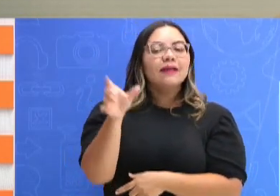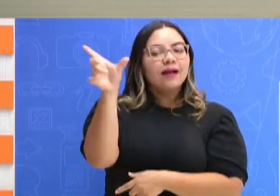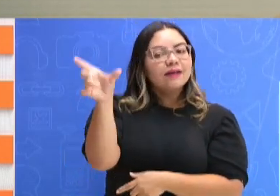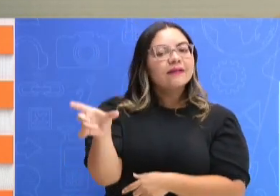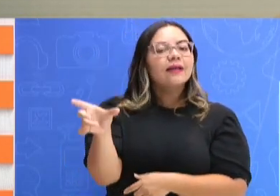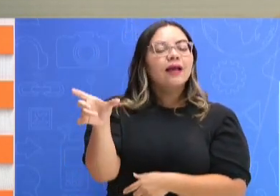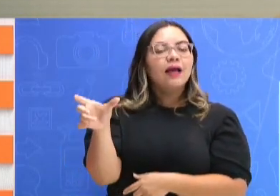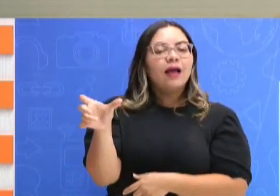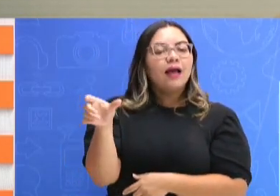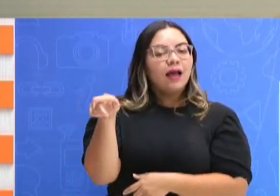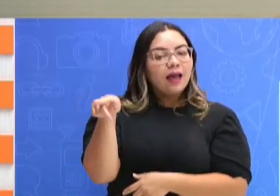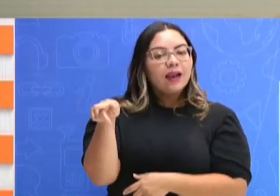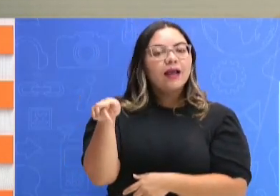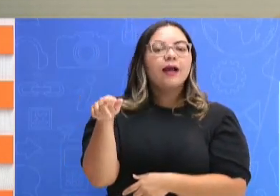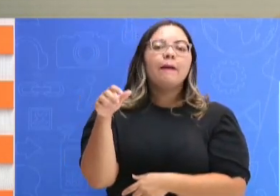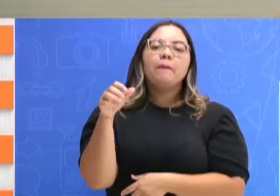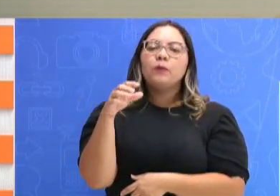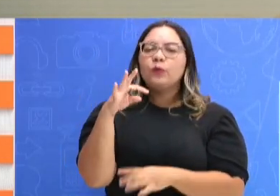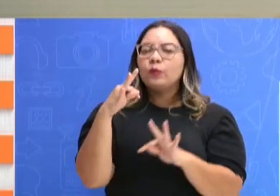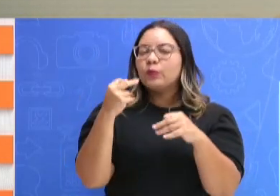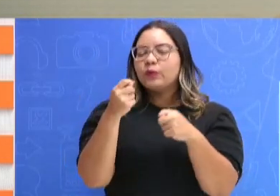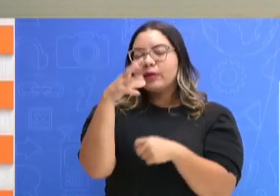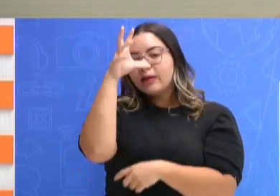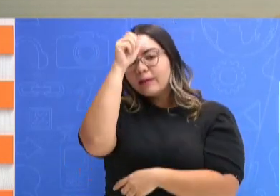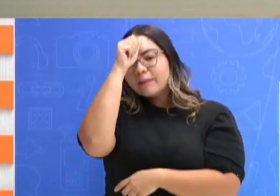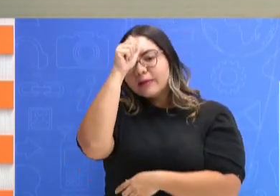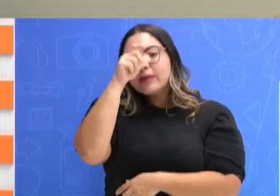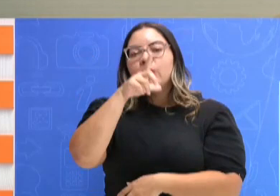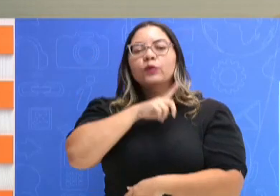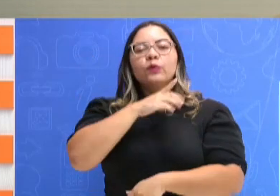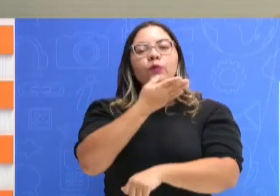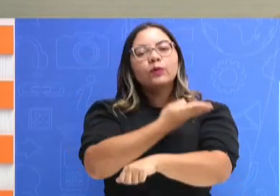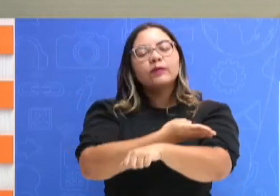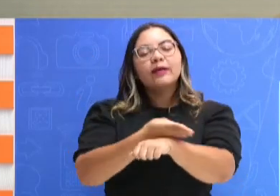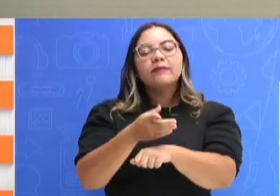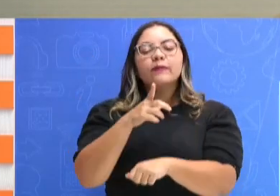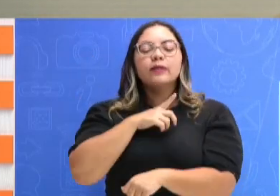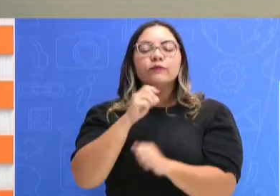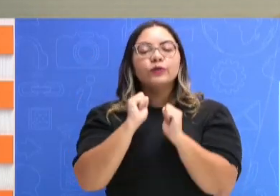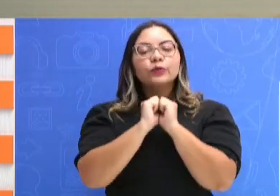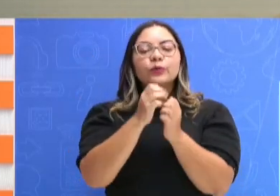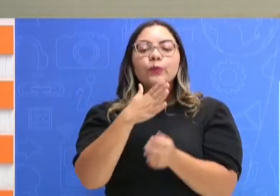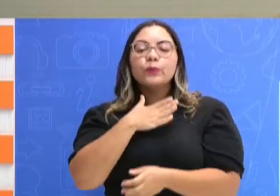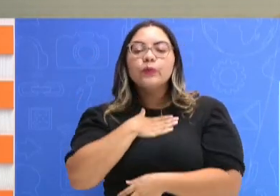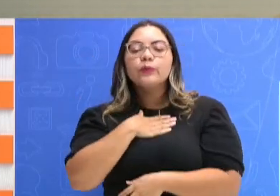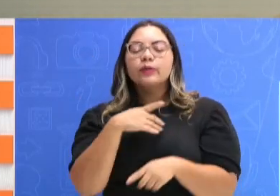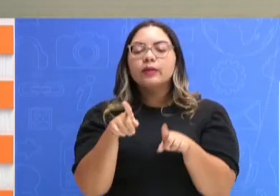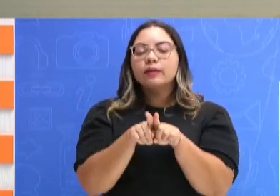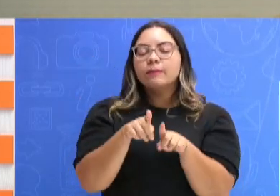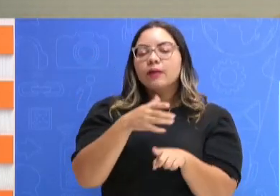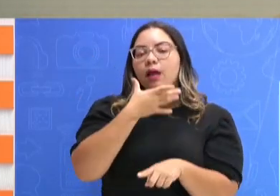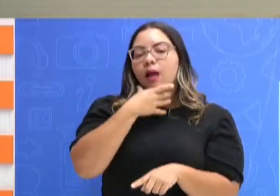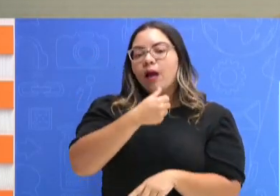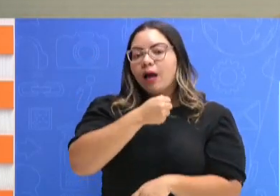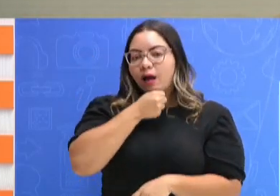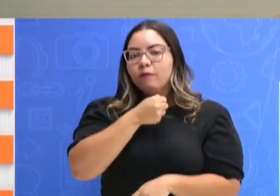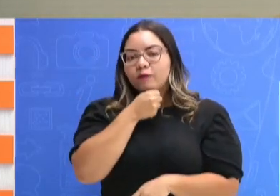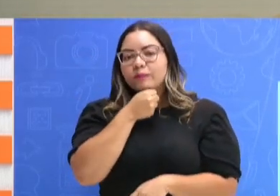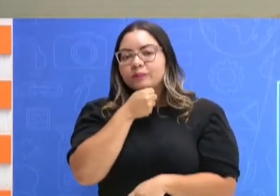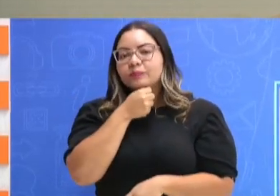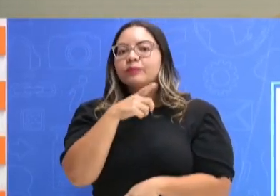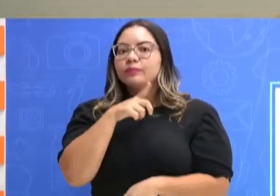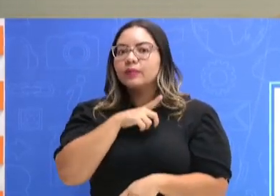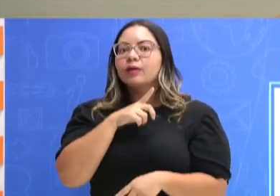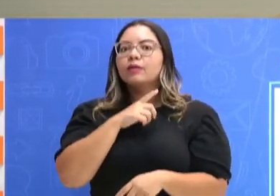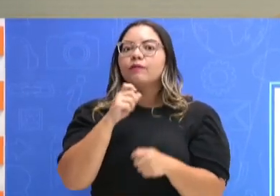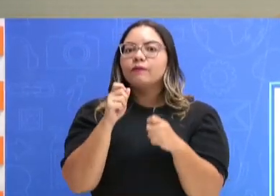por tudo que ela aprendeu, por toda a educação que ela teve comigo, com seu avô, ela irá ainda, como ela